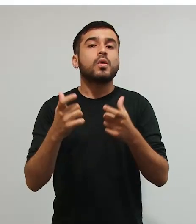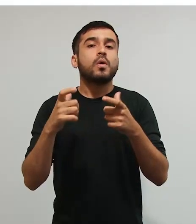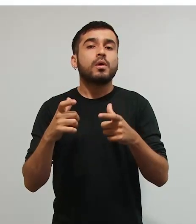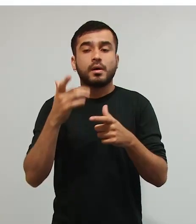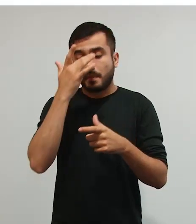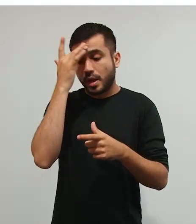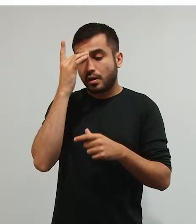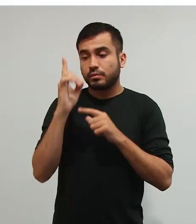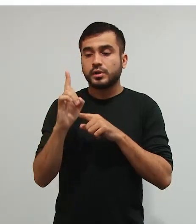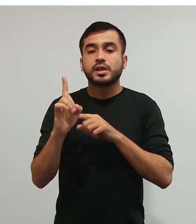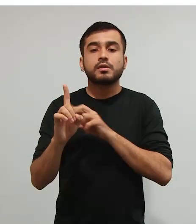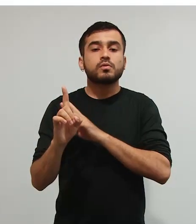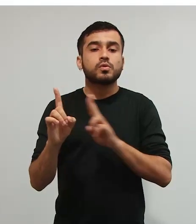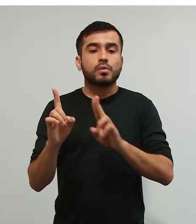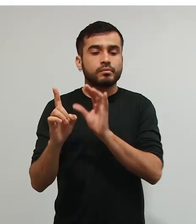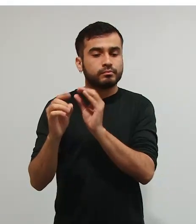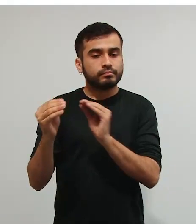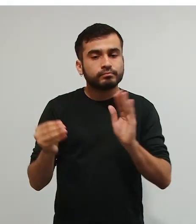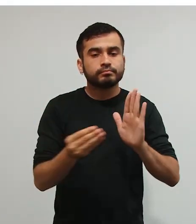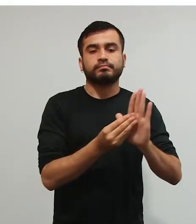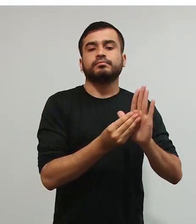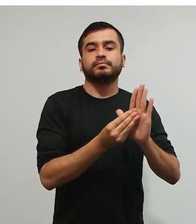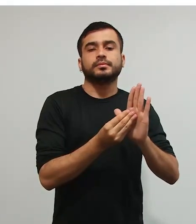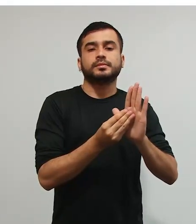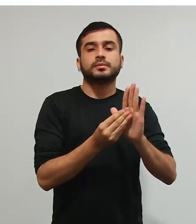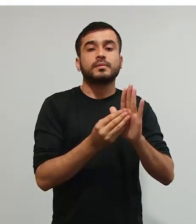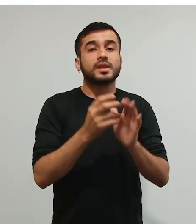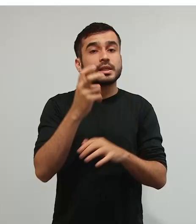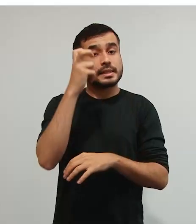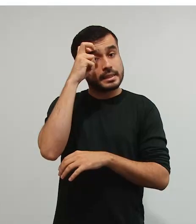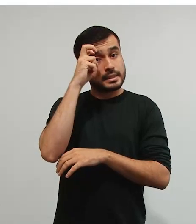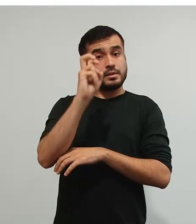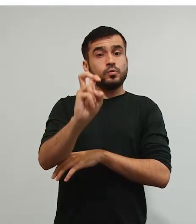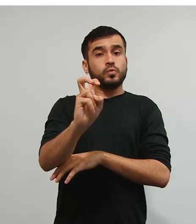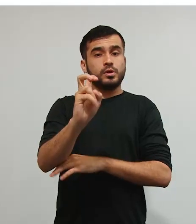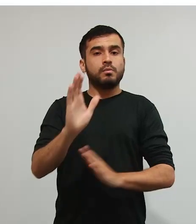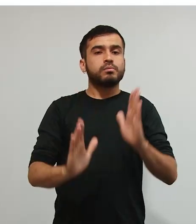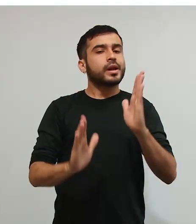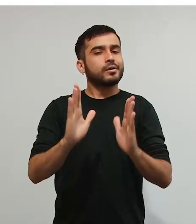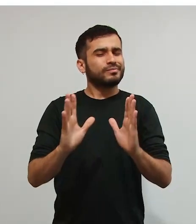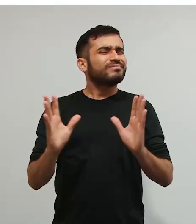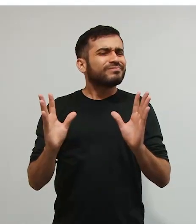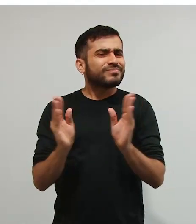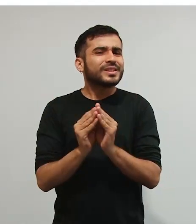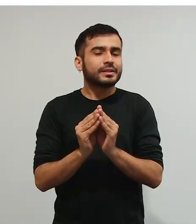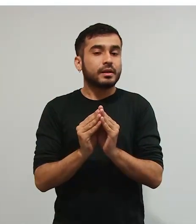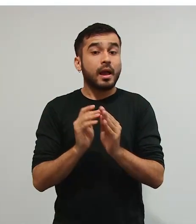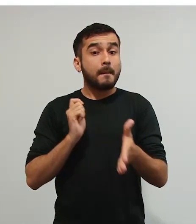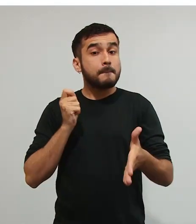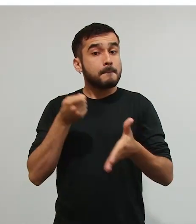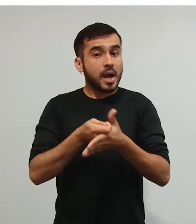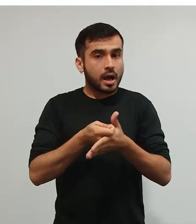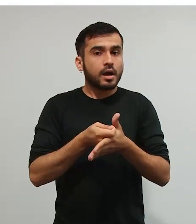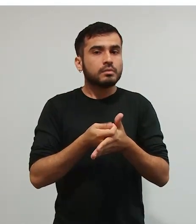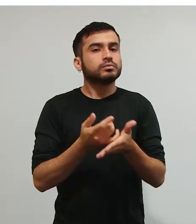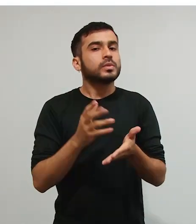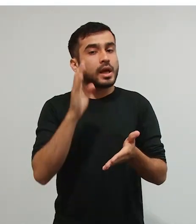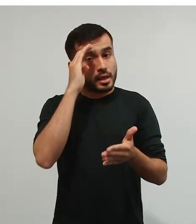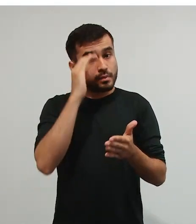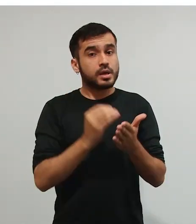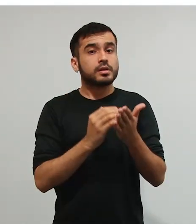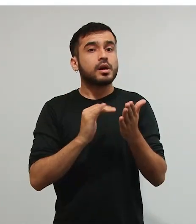o executado é citado para, em 5 dias, um prazo bem curto, pagar a dívida com